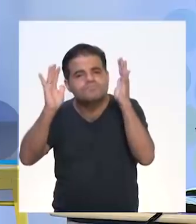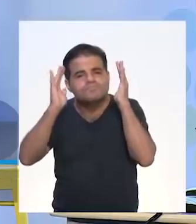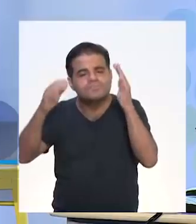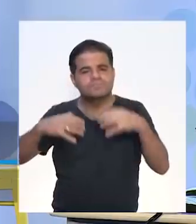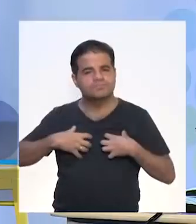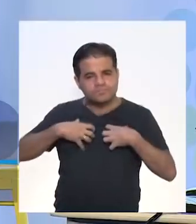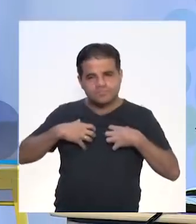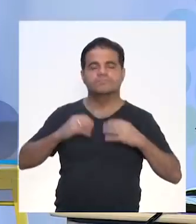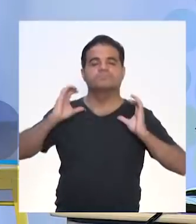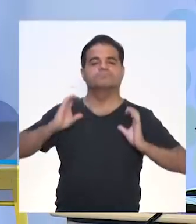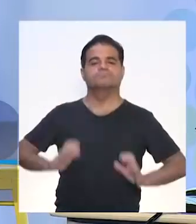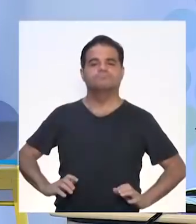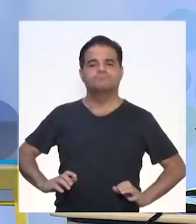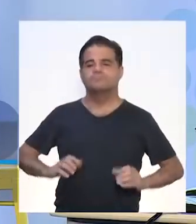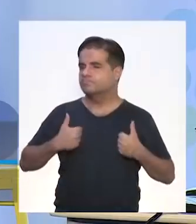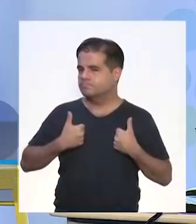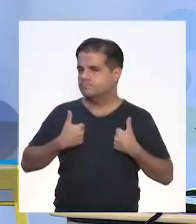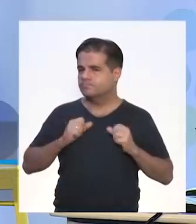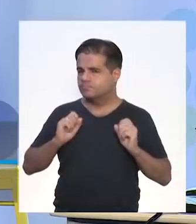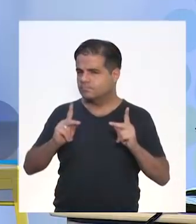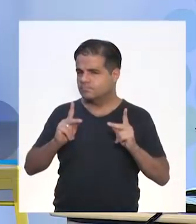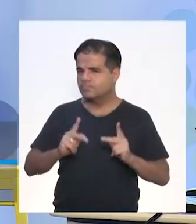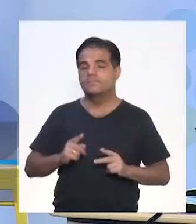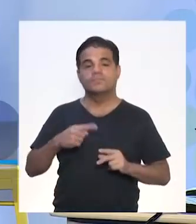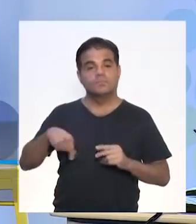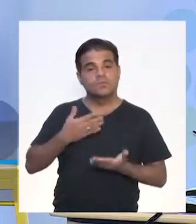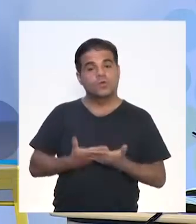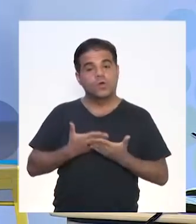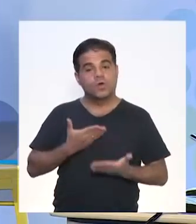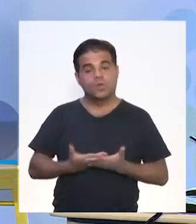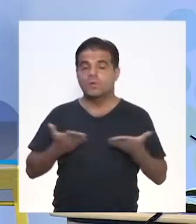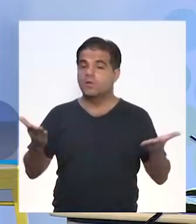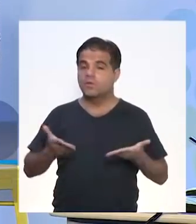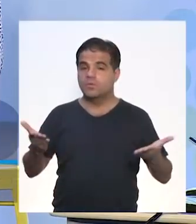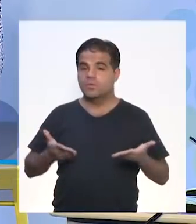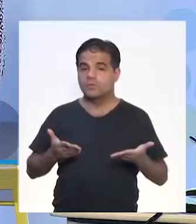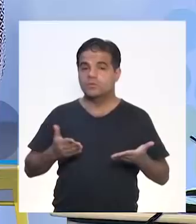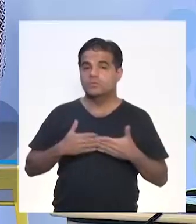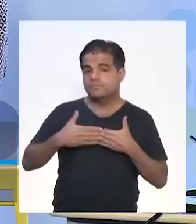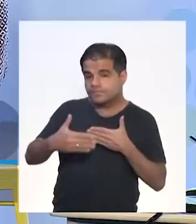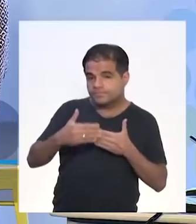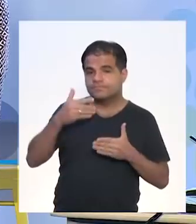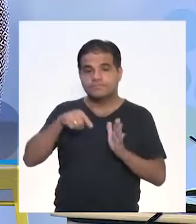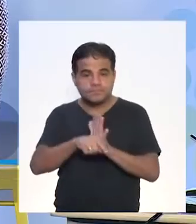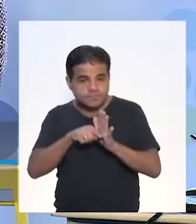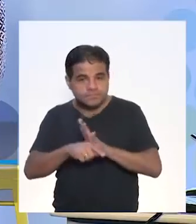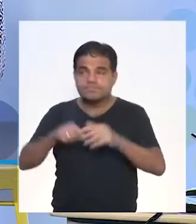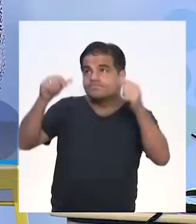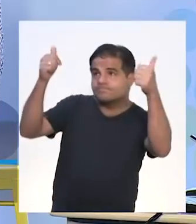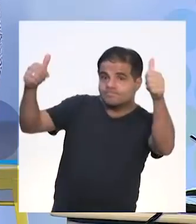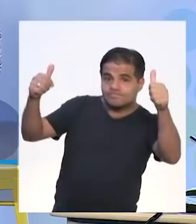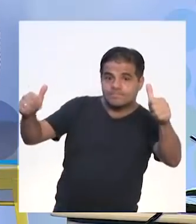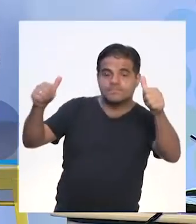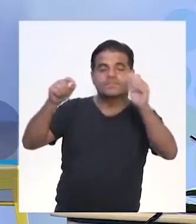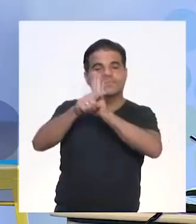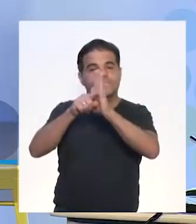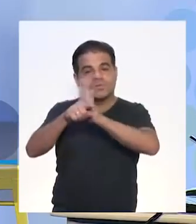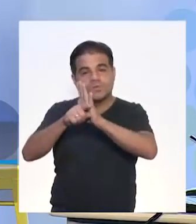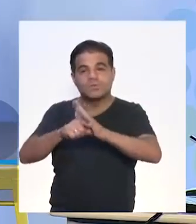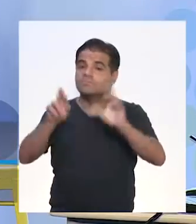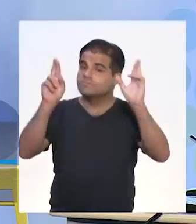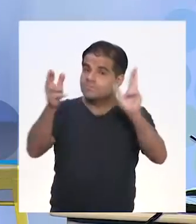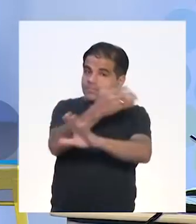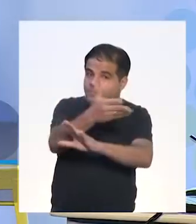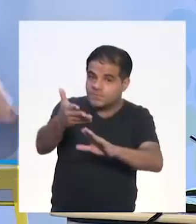de comportamento. Ok? Essa, então, foi a nossa aula de hoje. Mais um pouquinho de análise de cartazes. É, espero